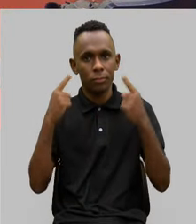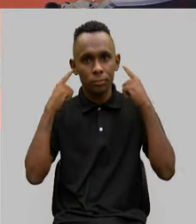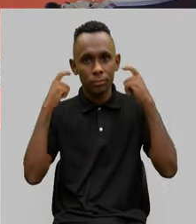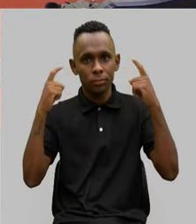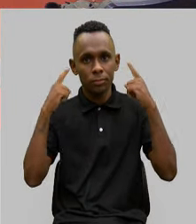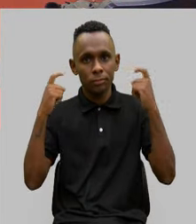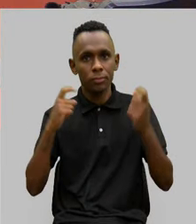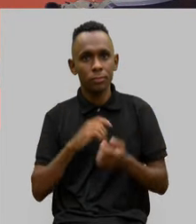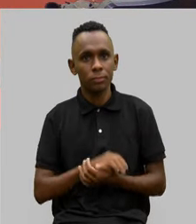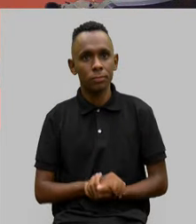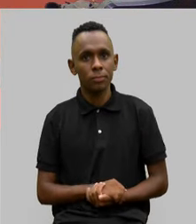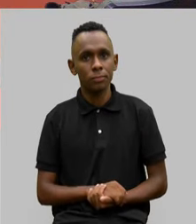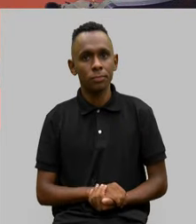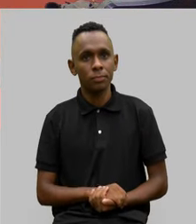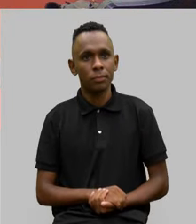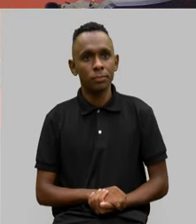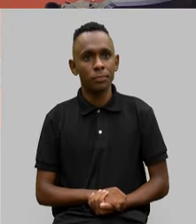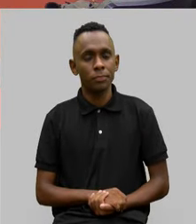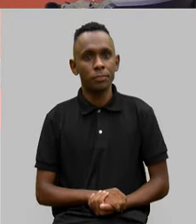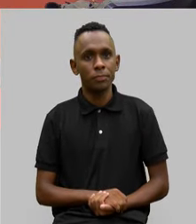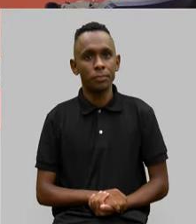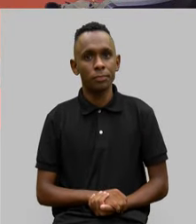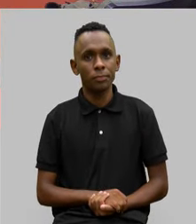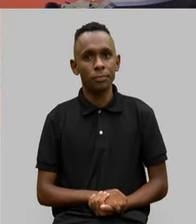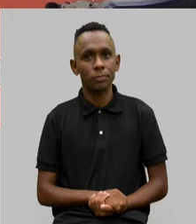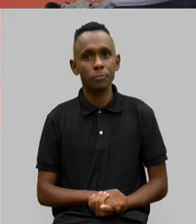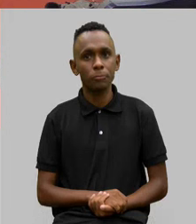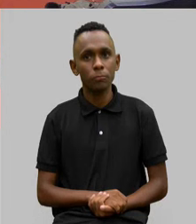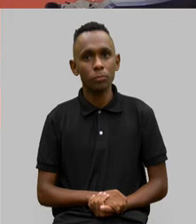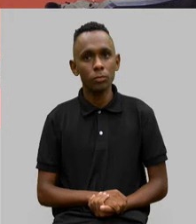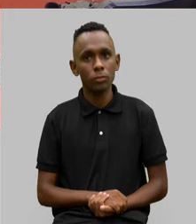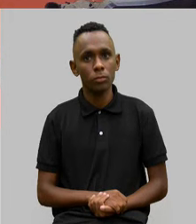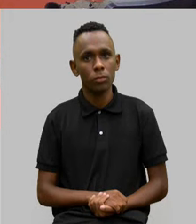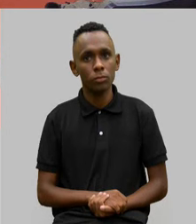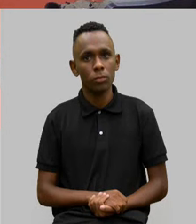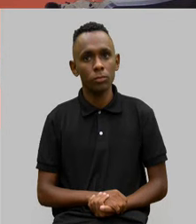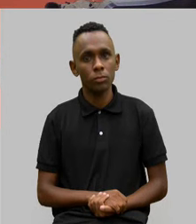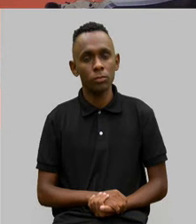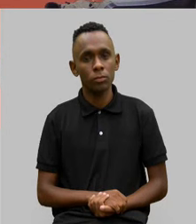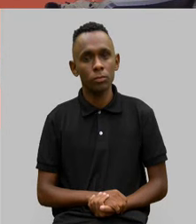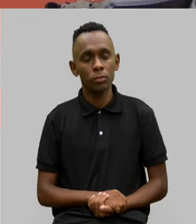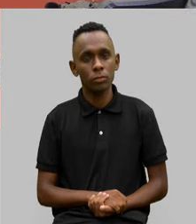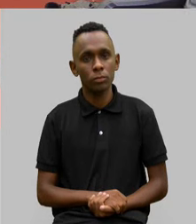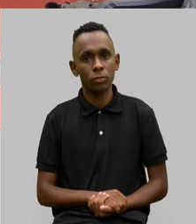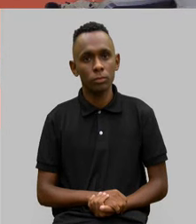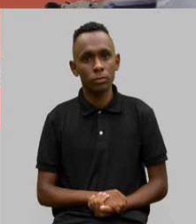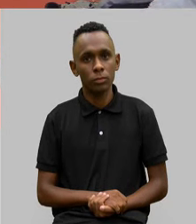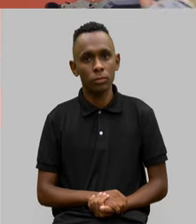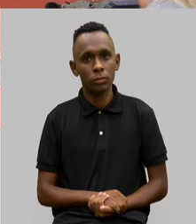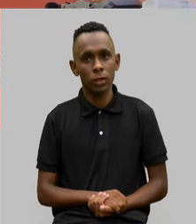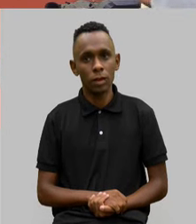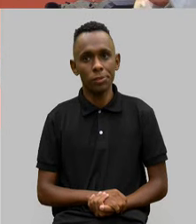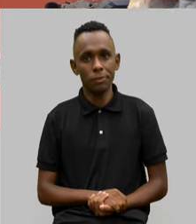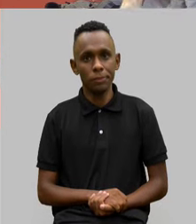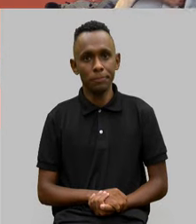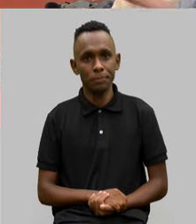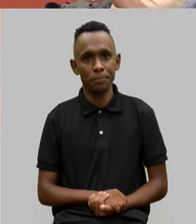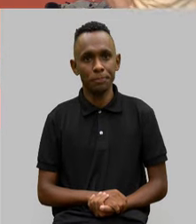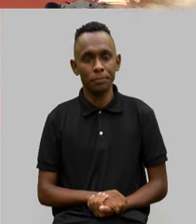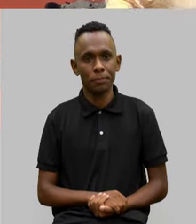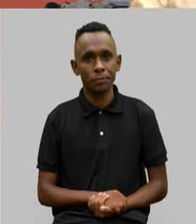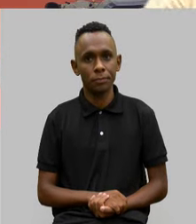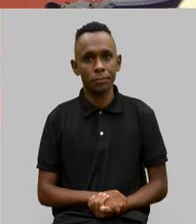caiu C parece que o sistema caiu vou suspender um pouquinho prejuízo né